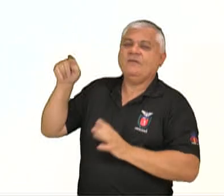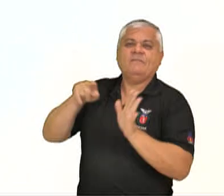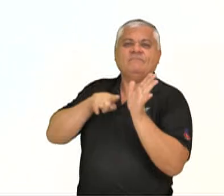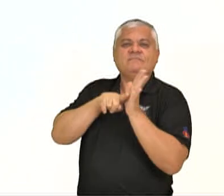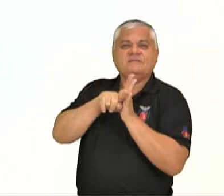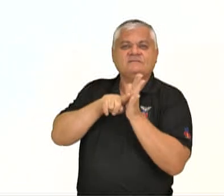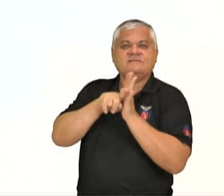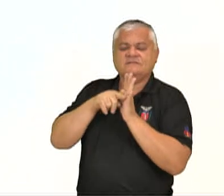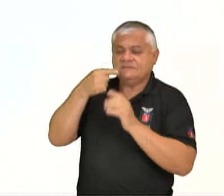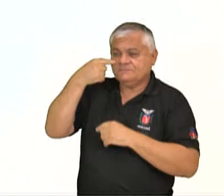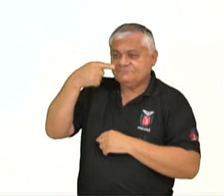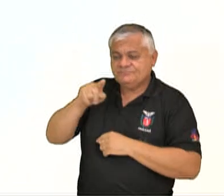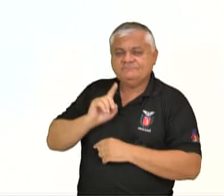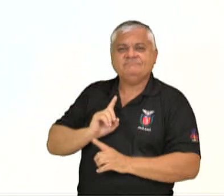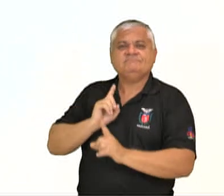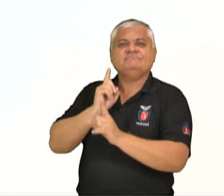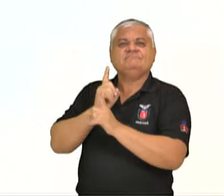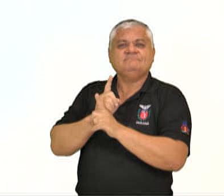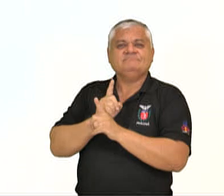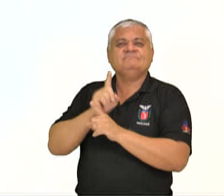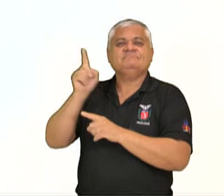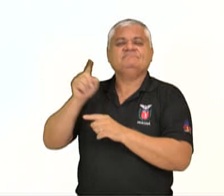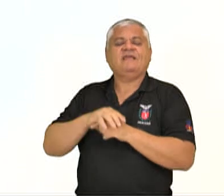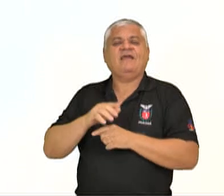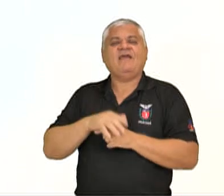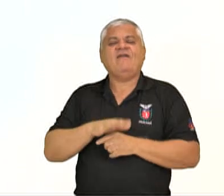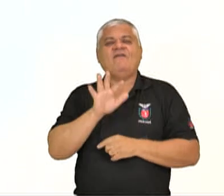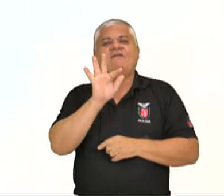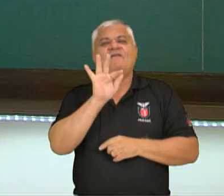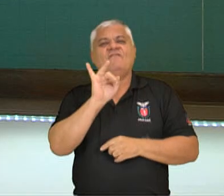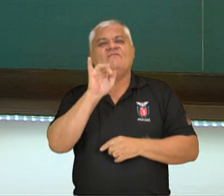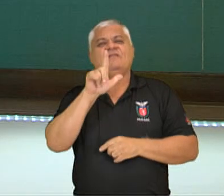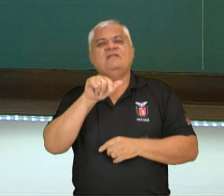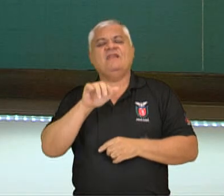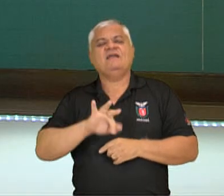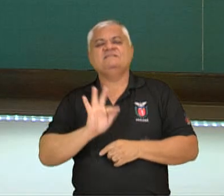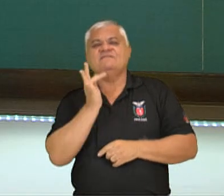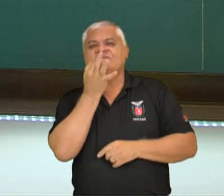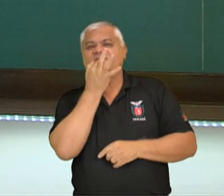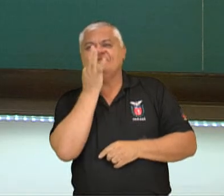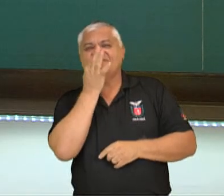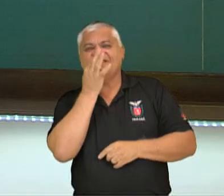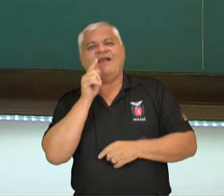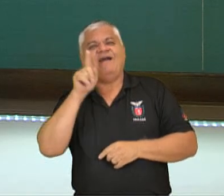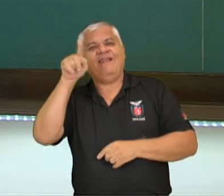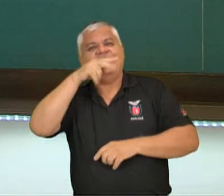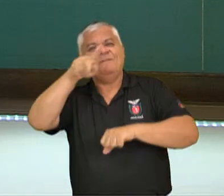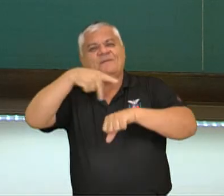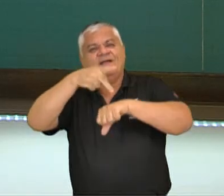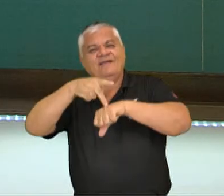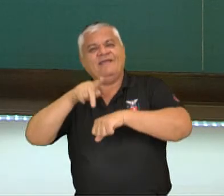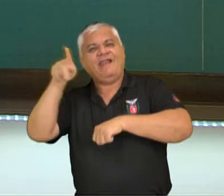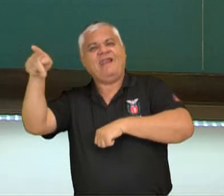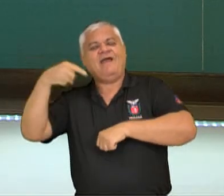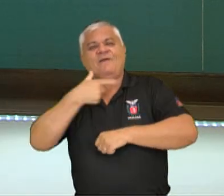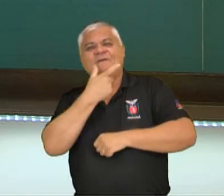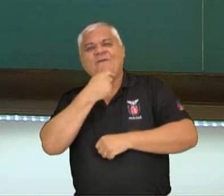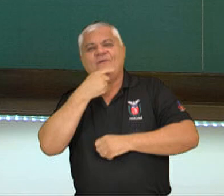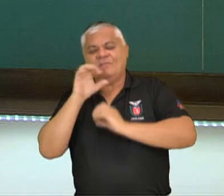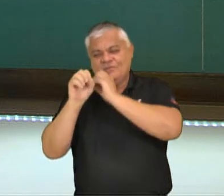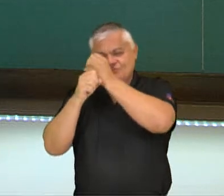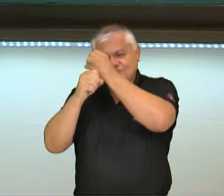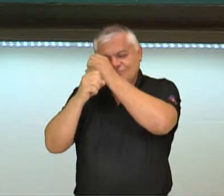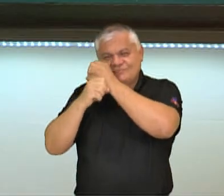pesquisa realizada lá na Finlândia, tá? Cientistas finlandeses criaram